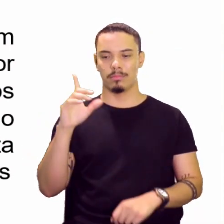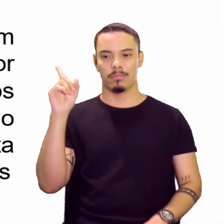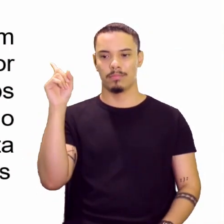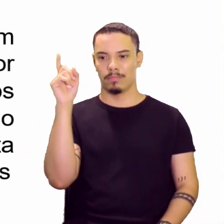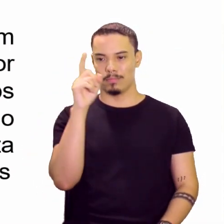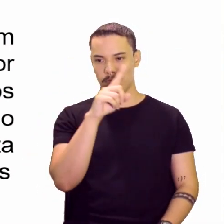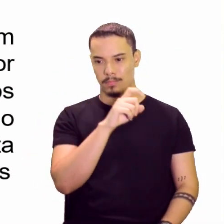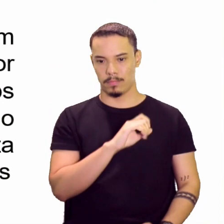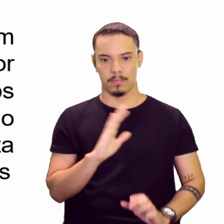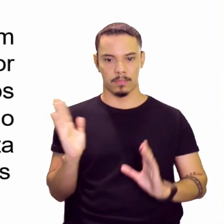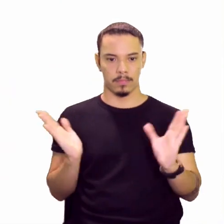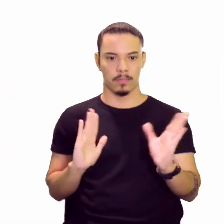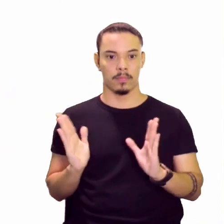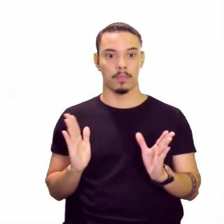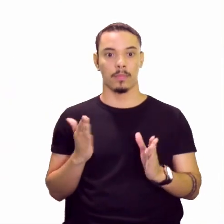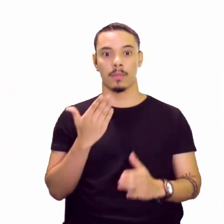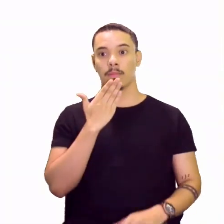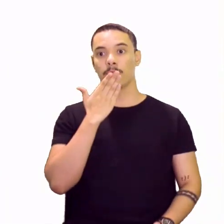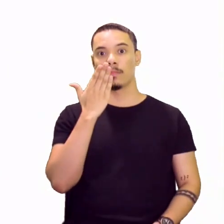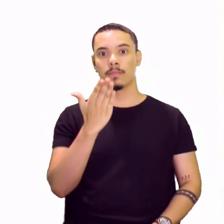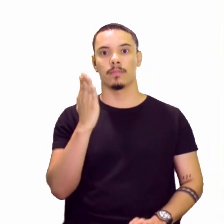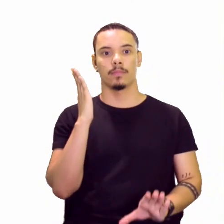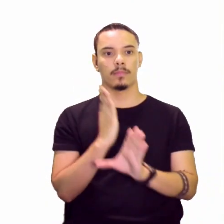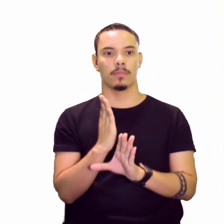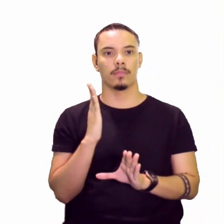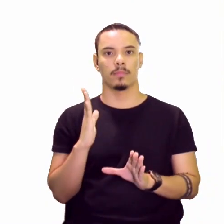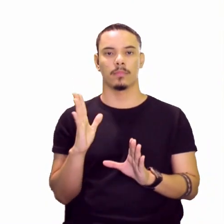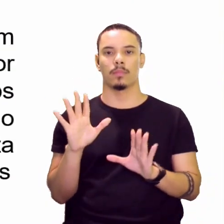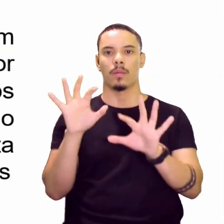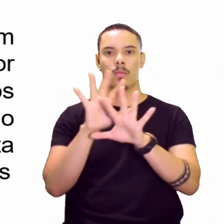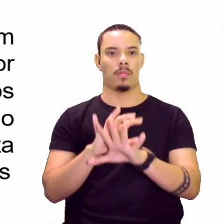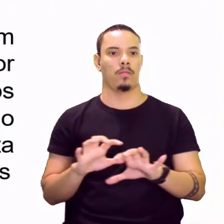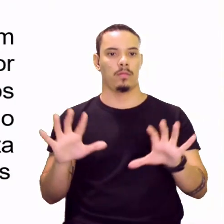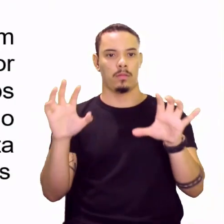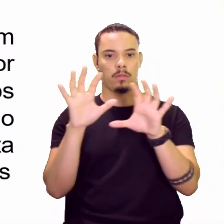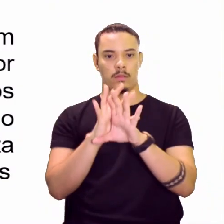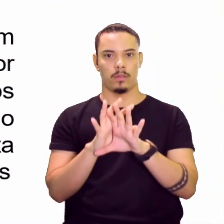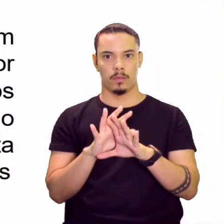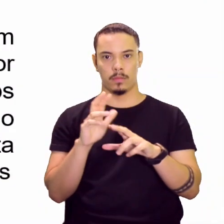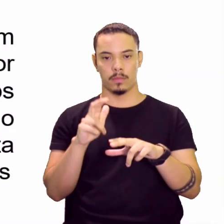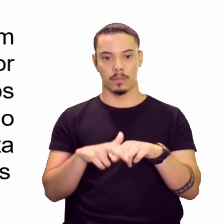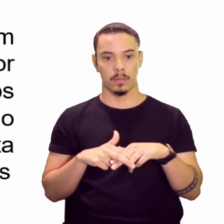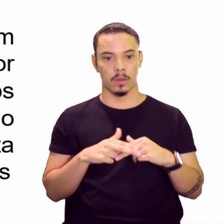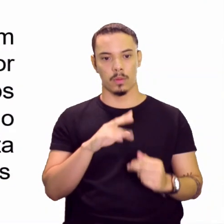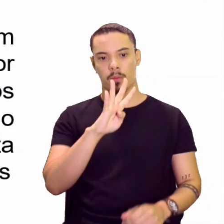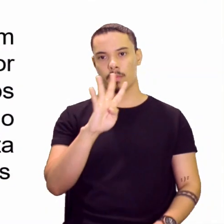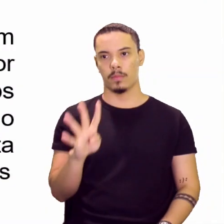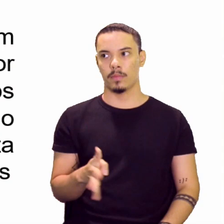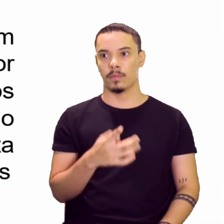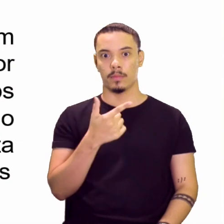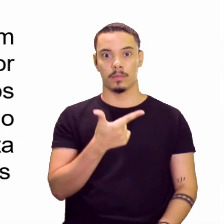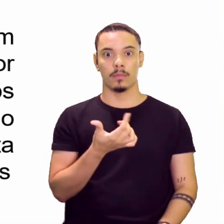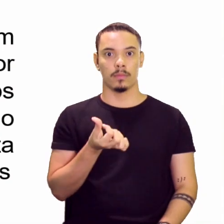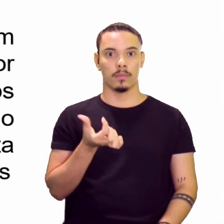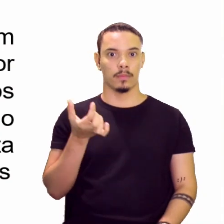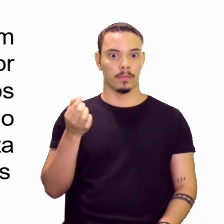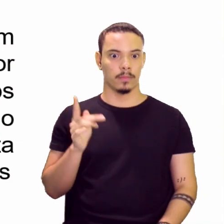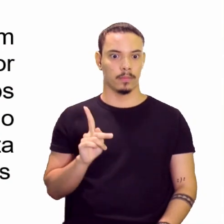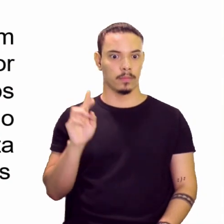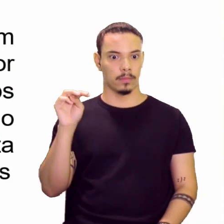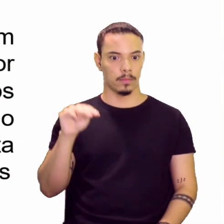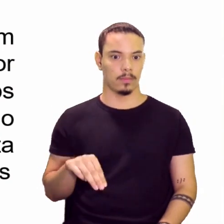duras, né, de maior apelo em virtude aí das paisagens. Então, olha só, Décio, 4.260 quilômetros,